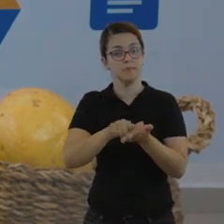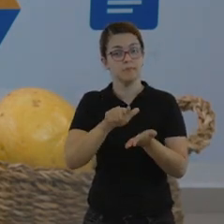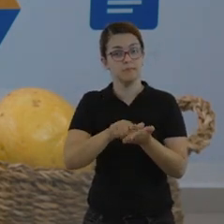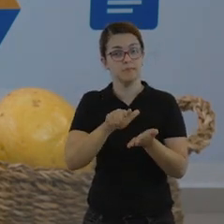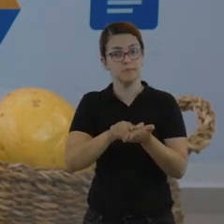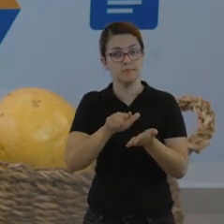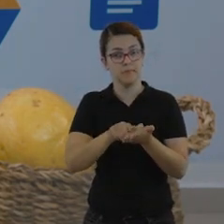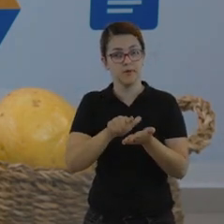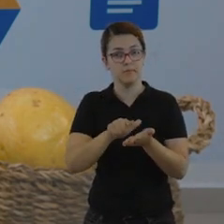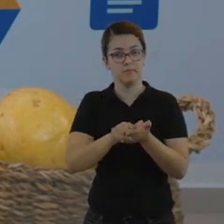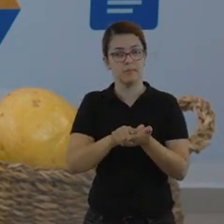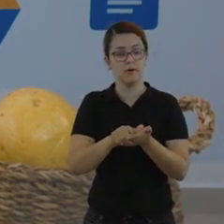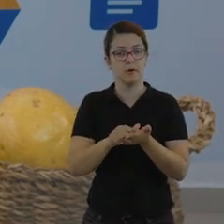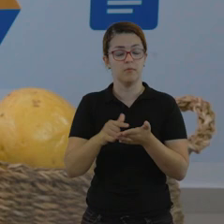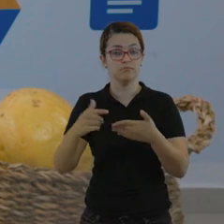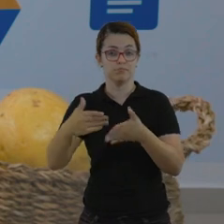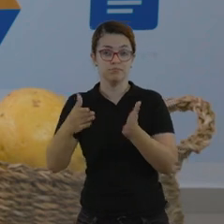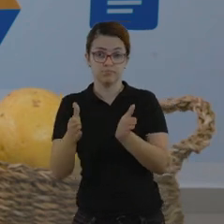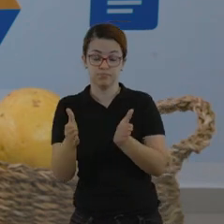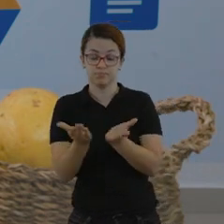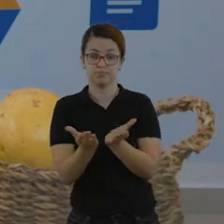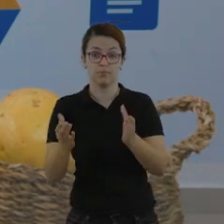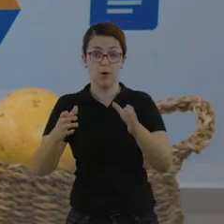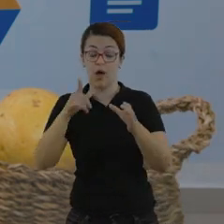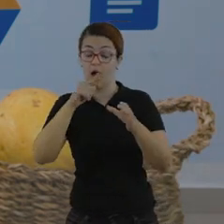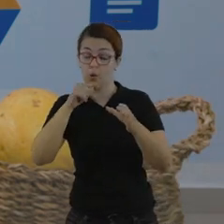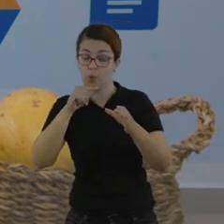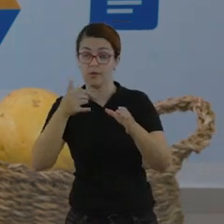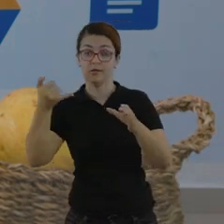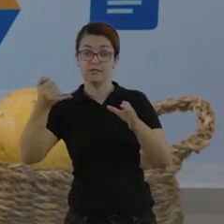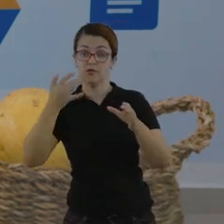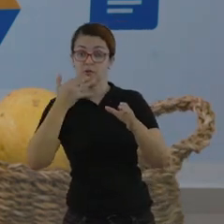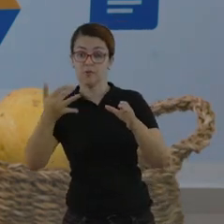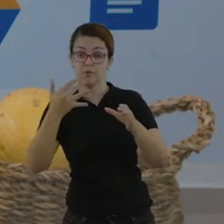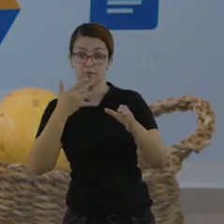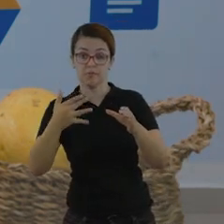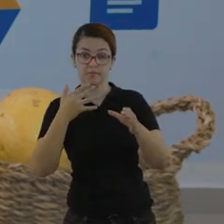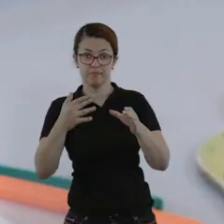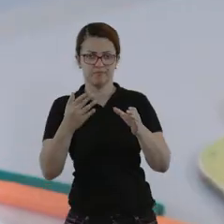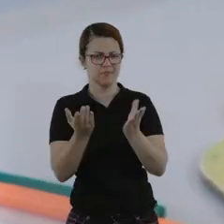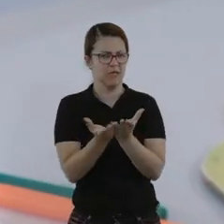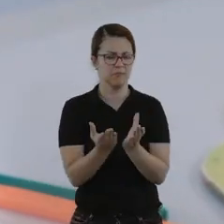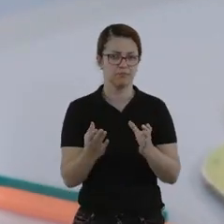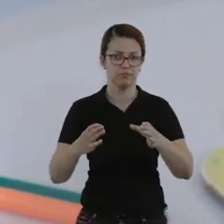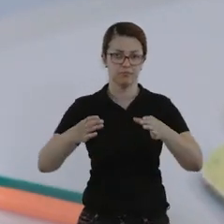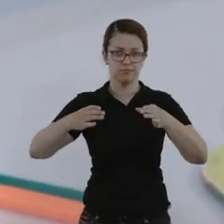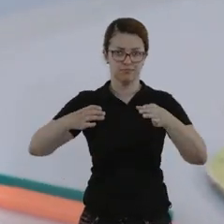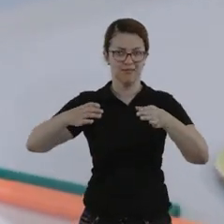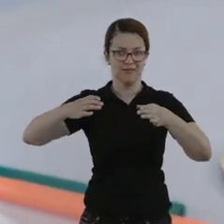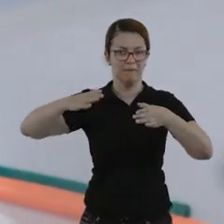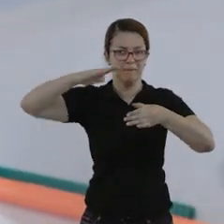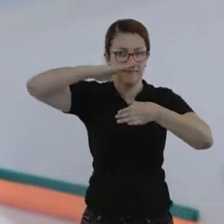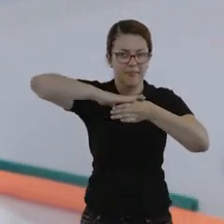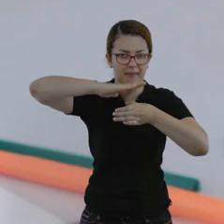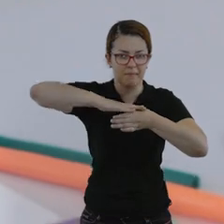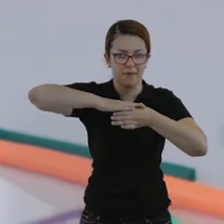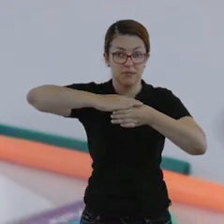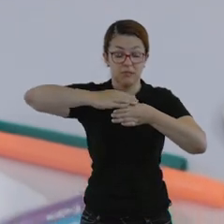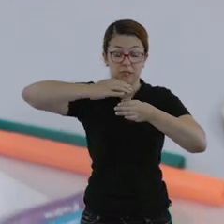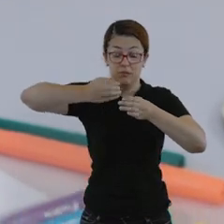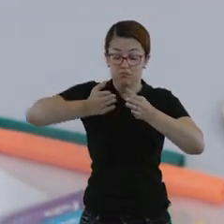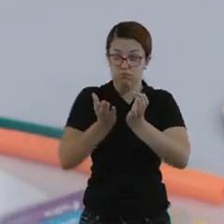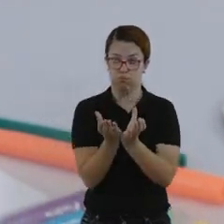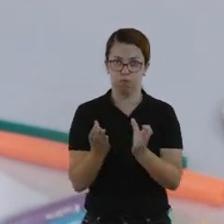da canetinha e de um recipiente com água. O recipiente, eu separei aqui uma tampa, que ela é mais fundinha, porque se for um pote